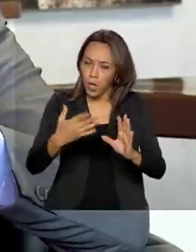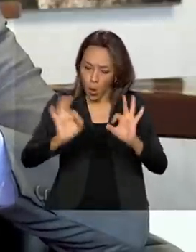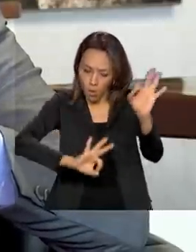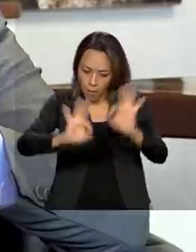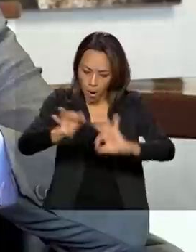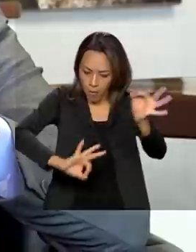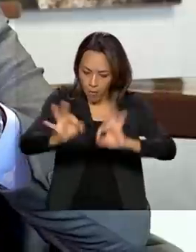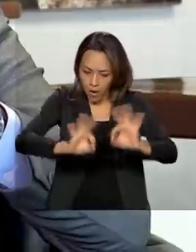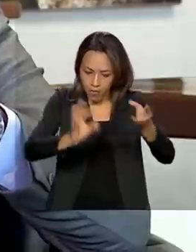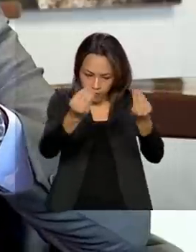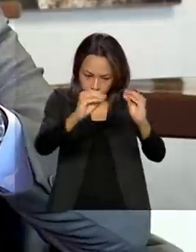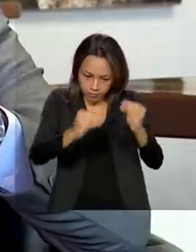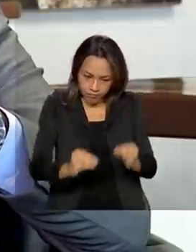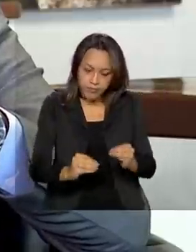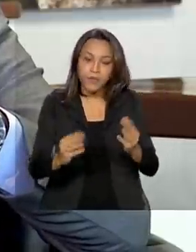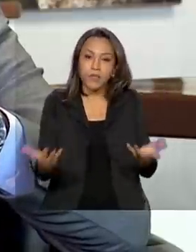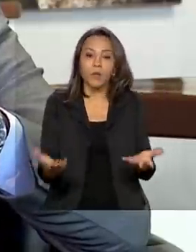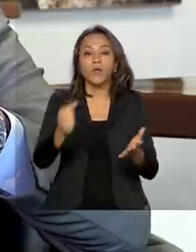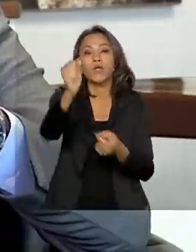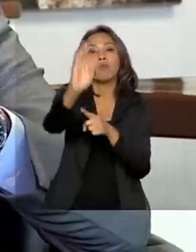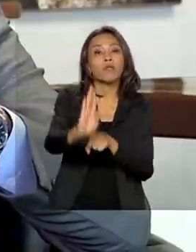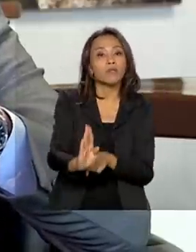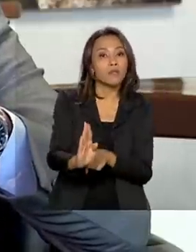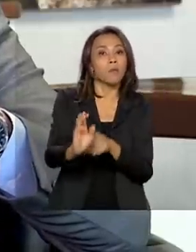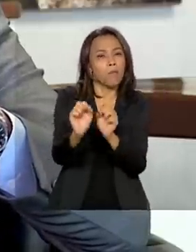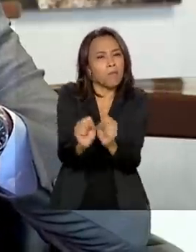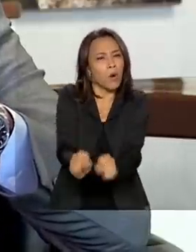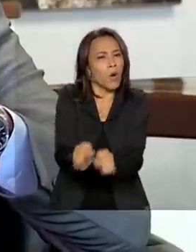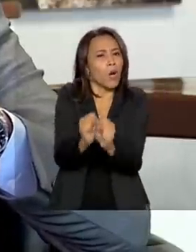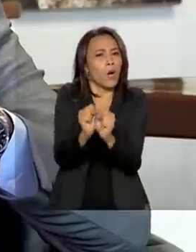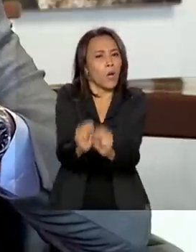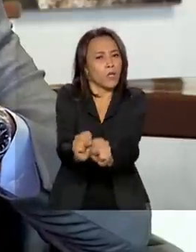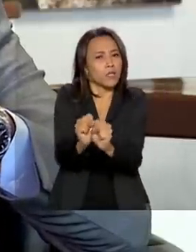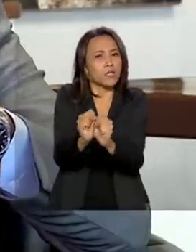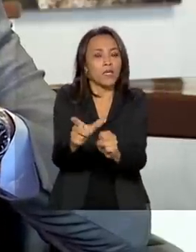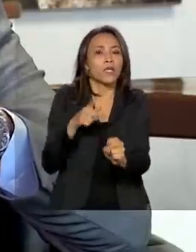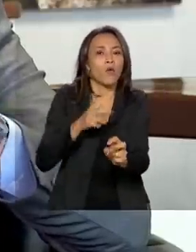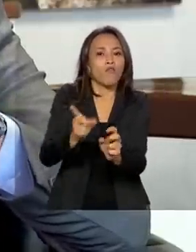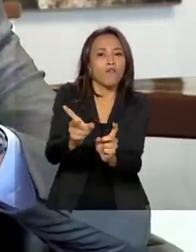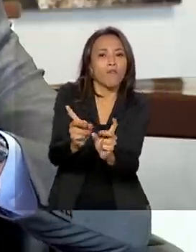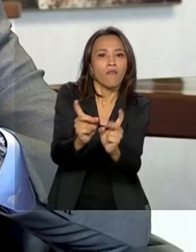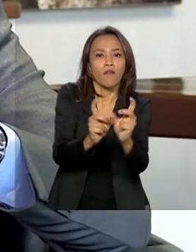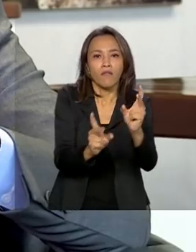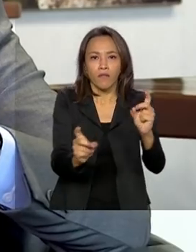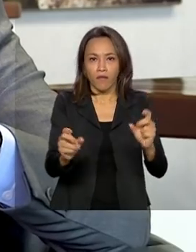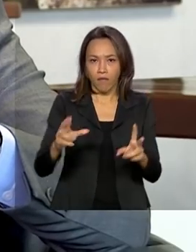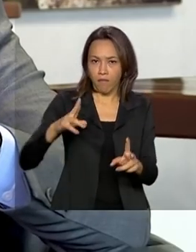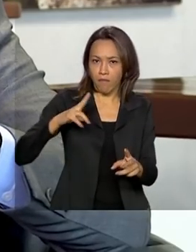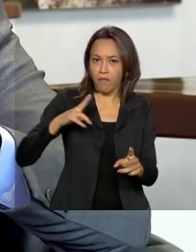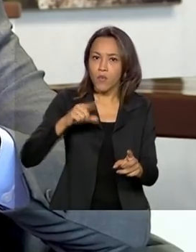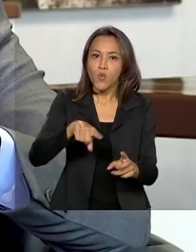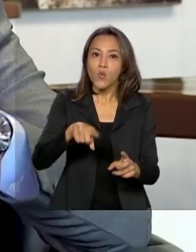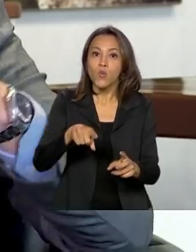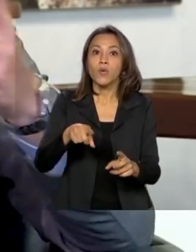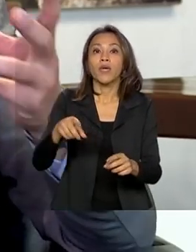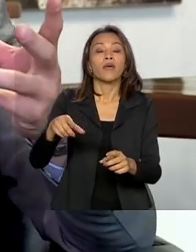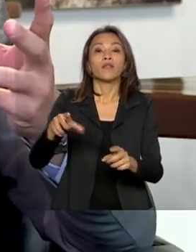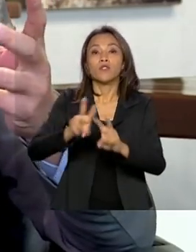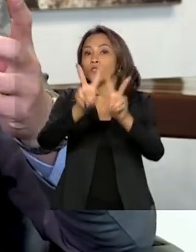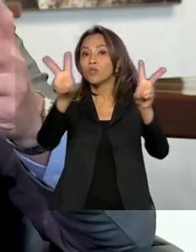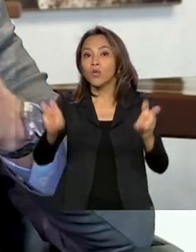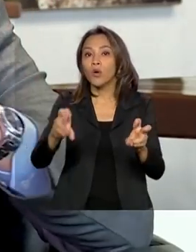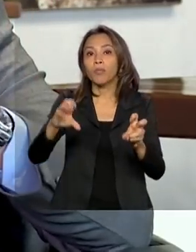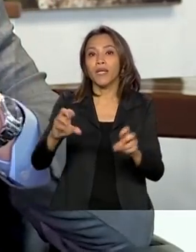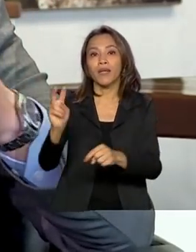floresta mais carbono, o Brasil possa ter um mercado privado, voluntário de crédito de carbono.